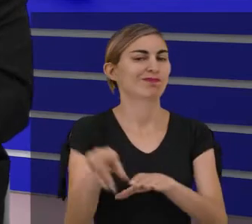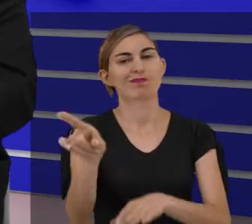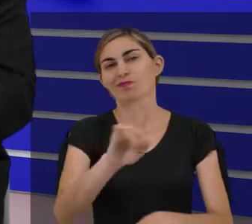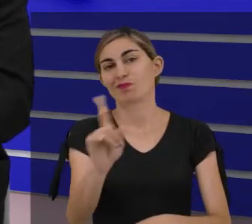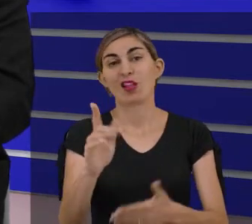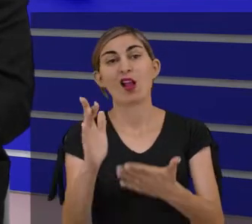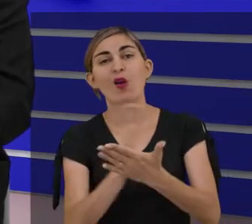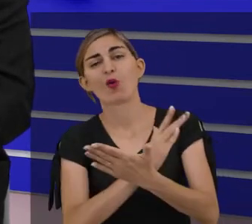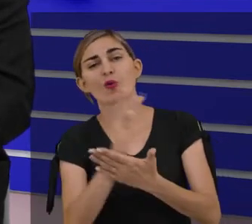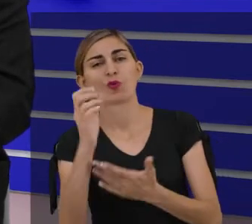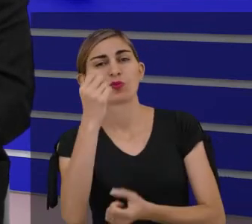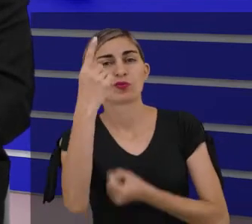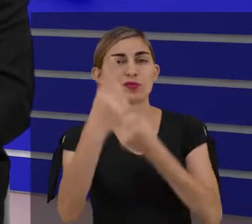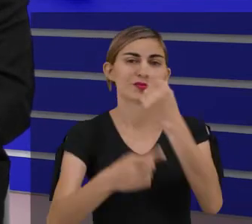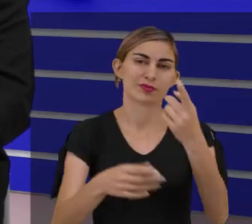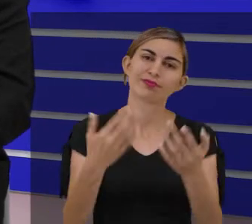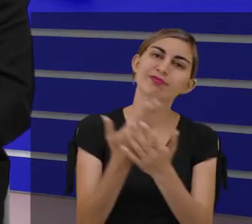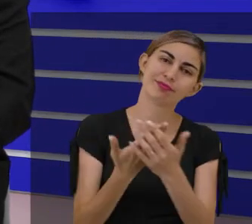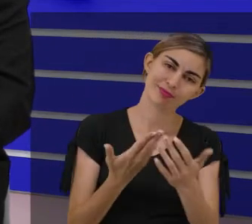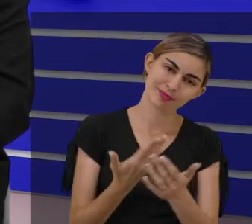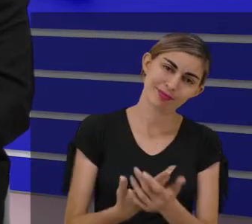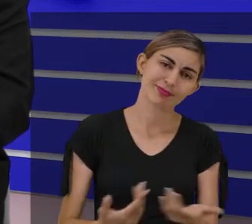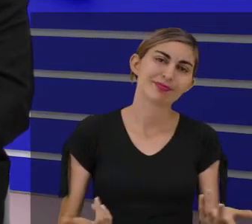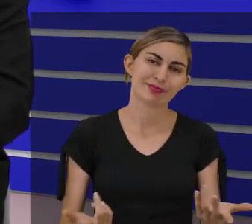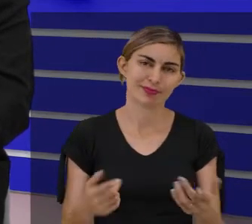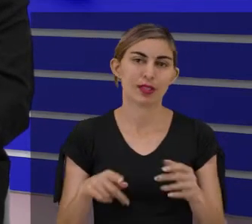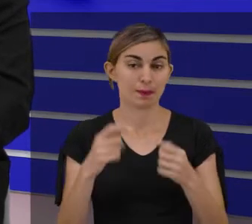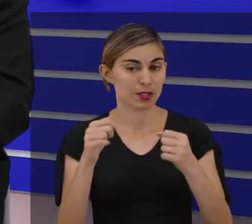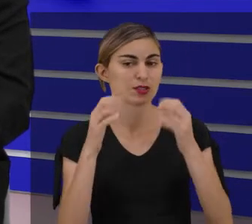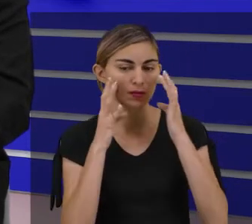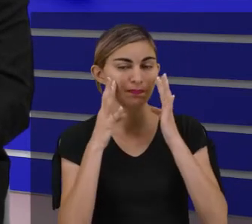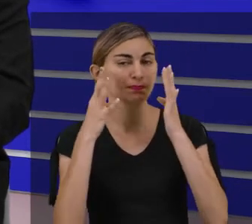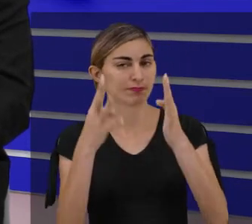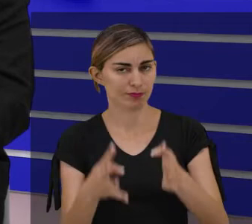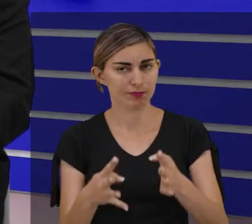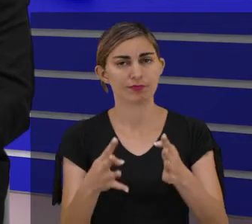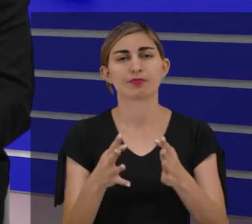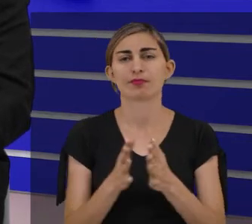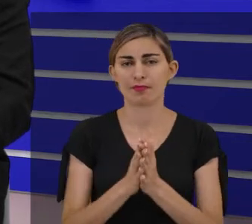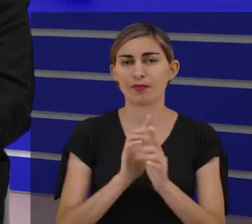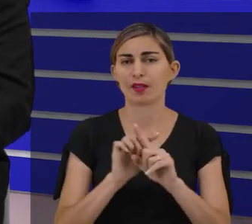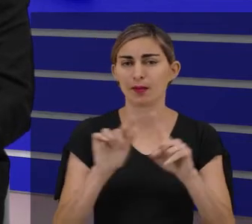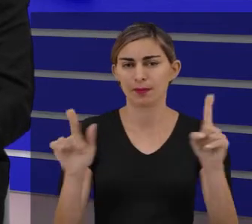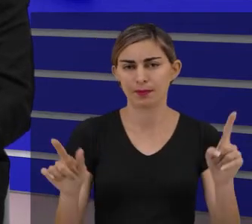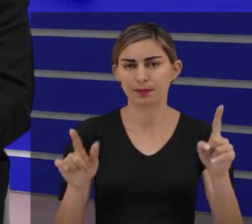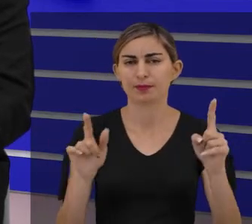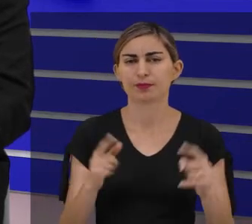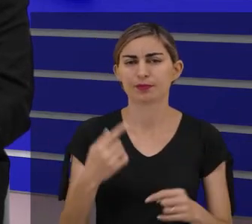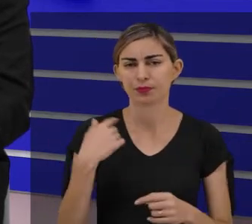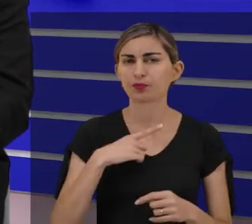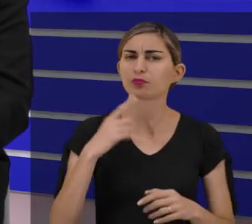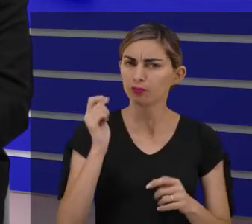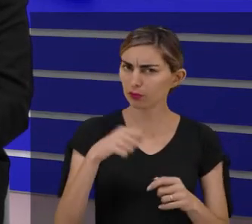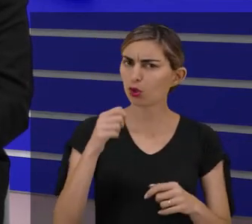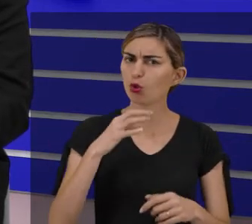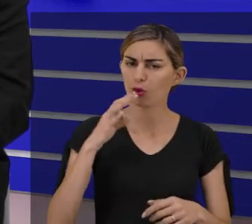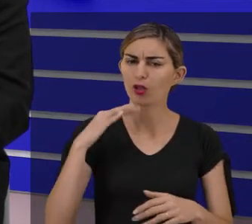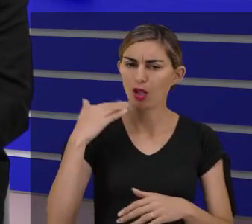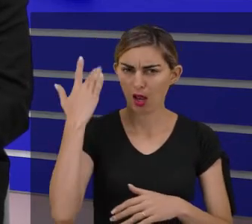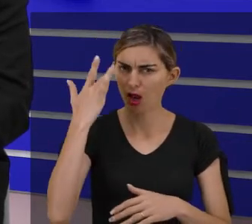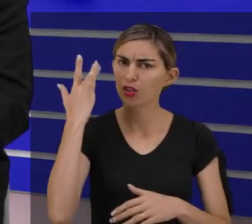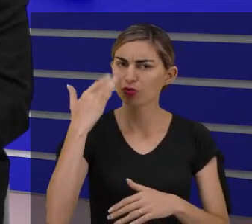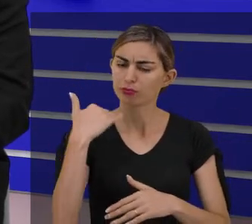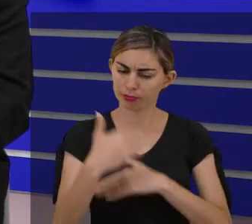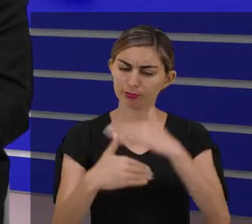né? E, evidentemente, que esse é um aspecto a ser observado. Mas eu entendo como um avanço, sim, no campo